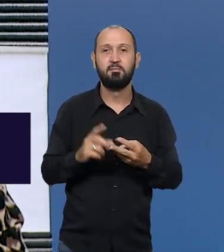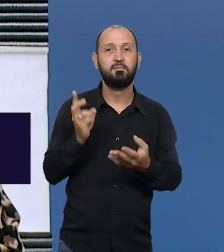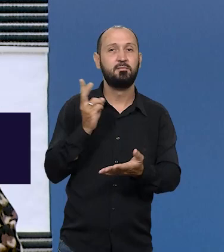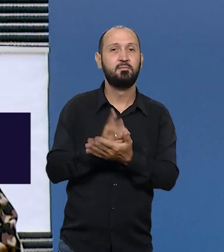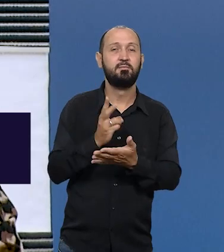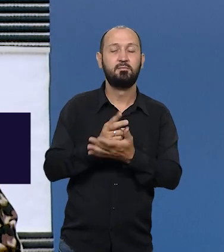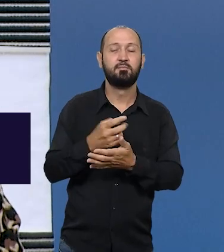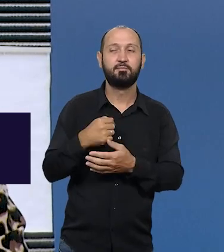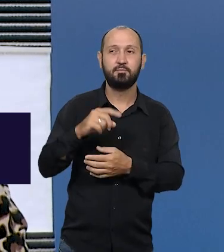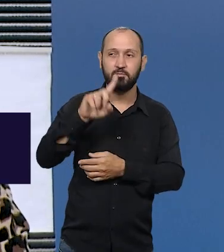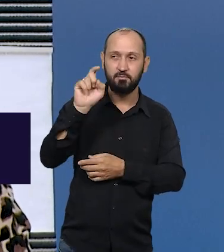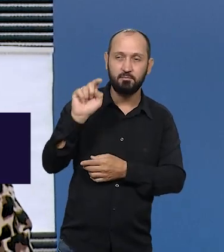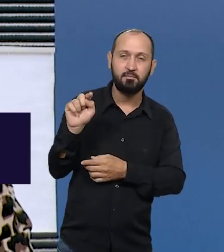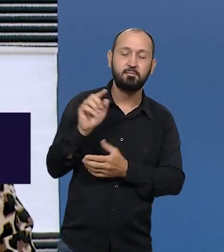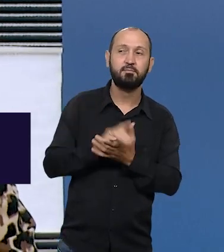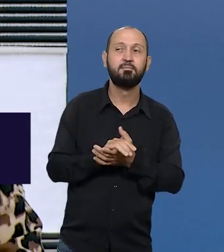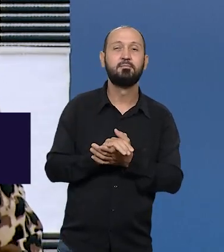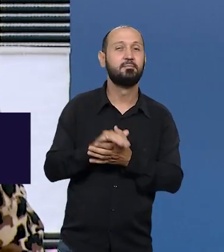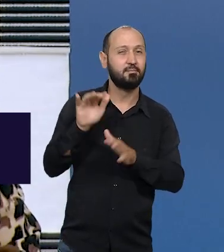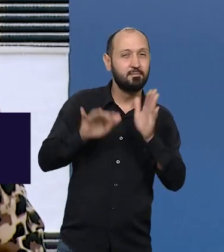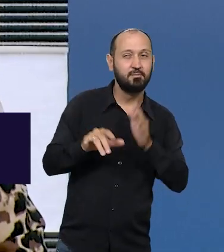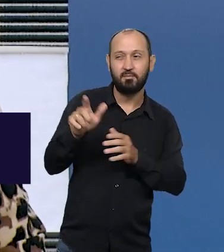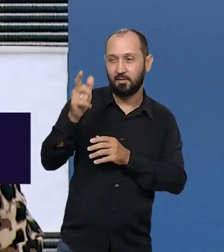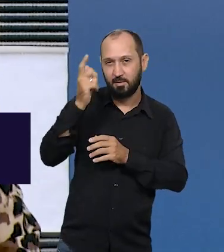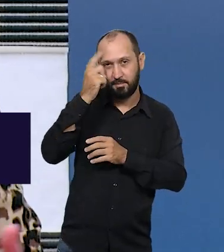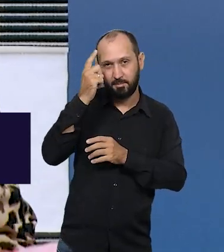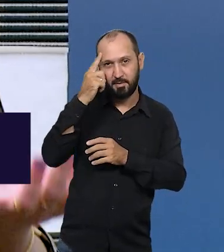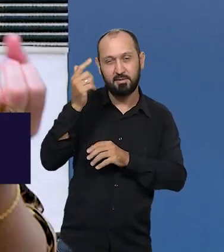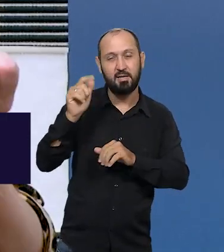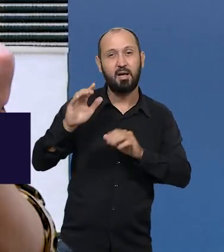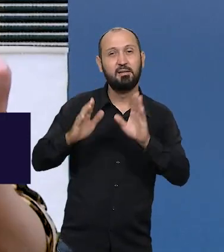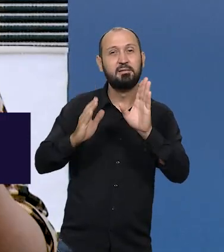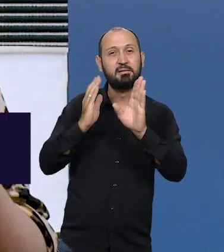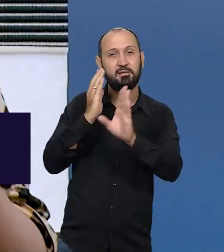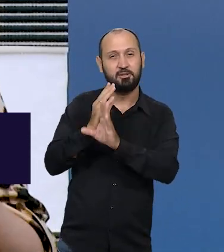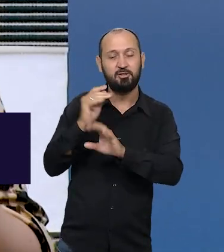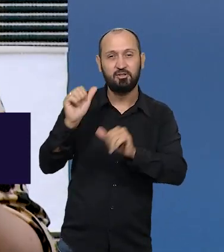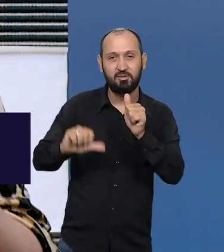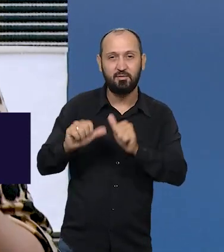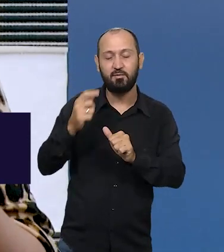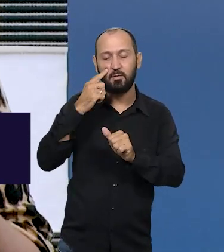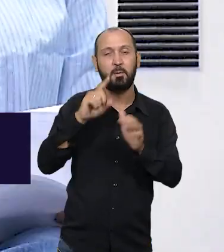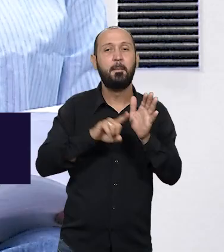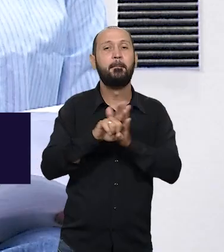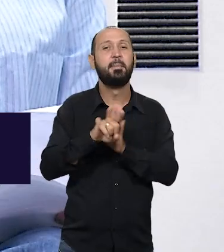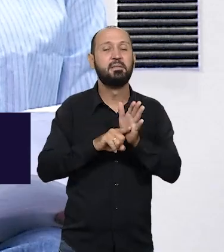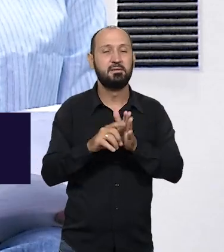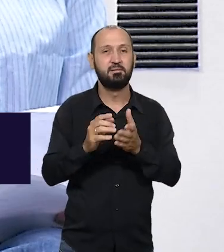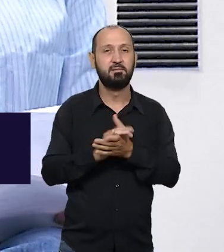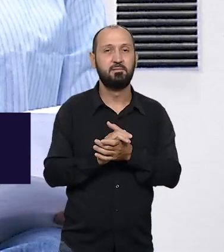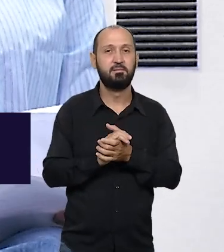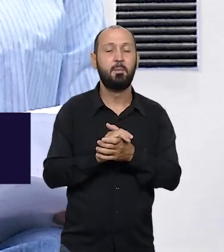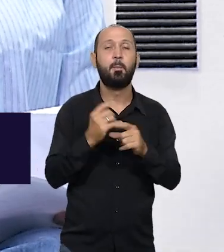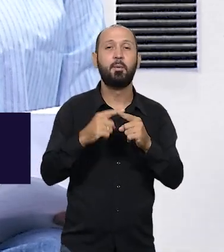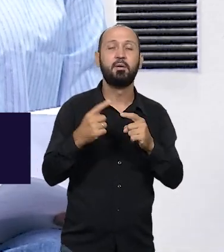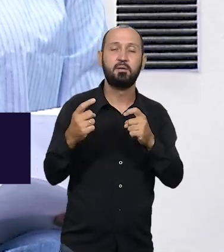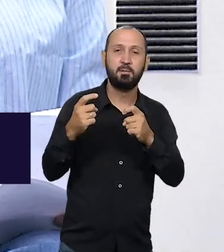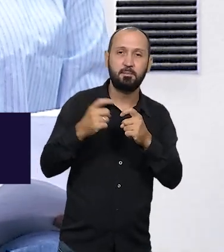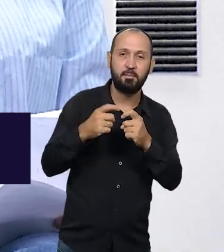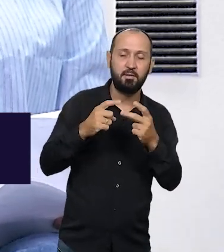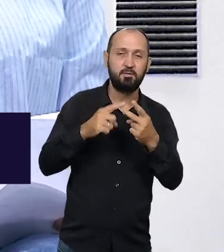vamos pensar nesse diagnóstico então? Né? Vamos buscar? Porque hoje nós temos médicos, policiais,